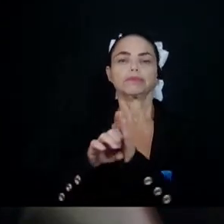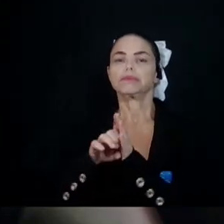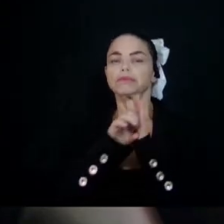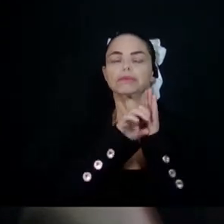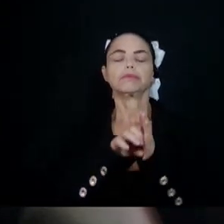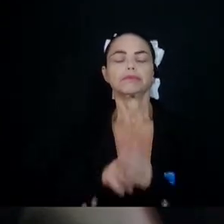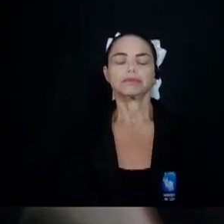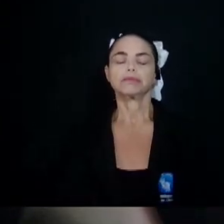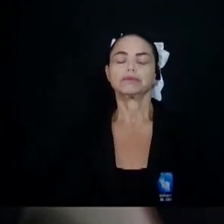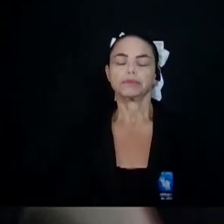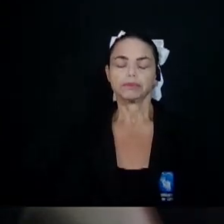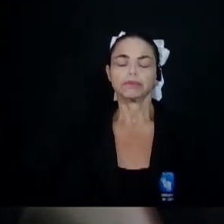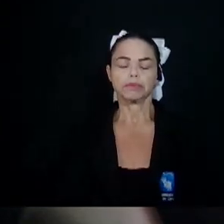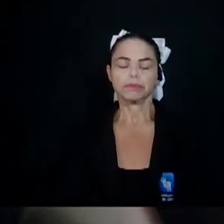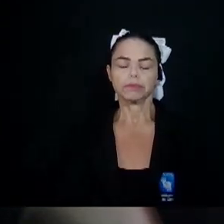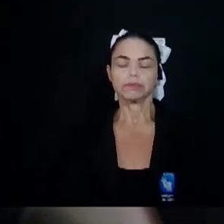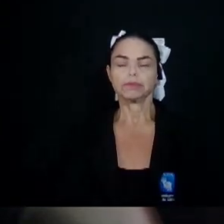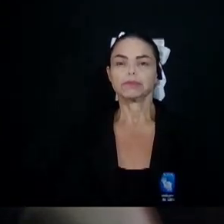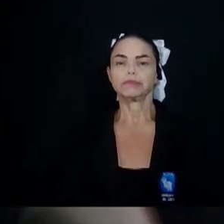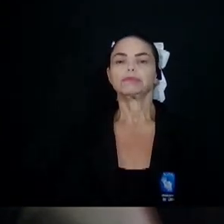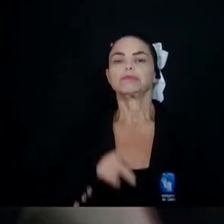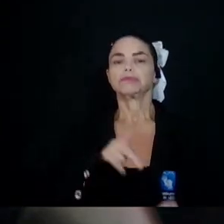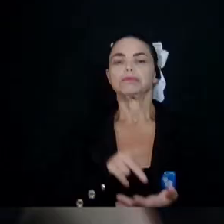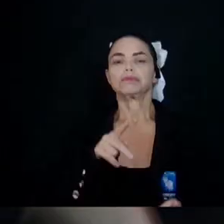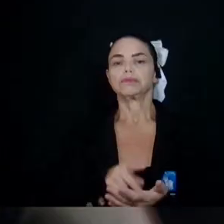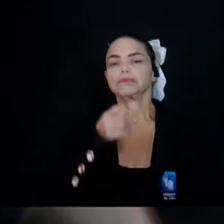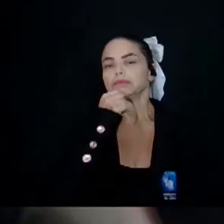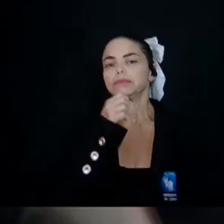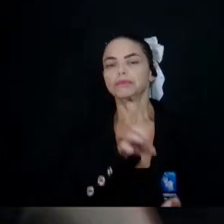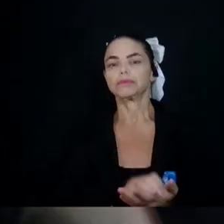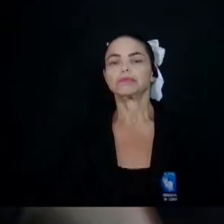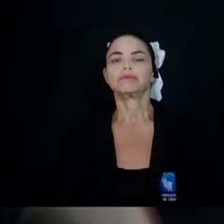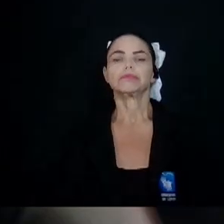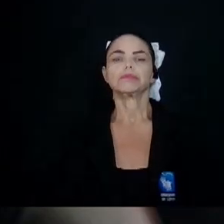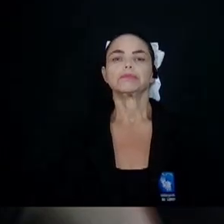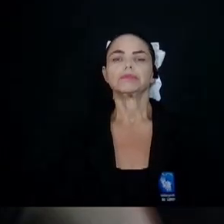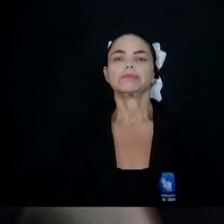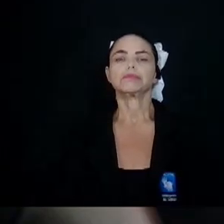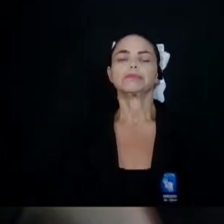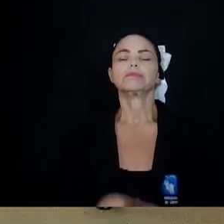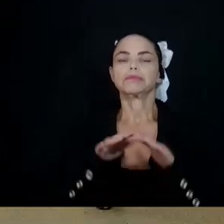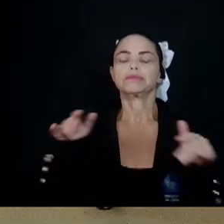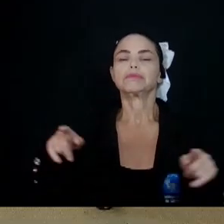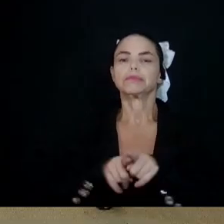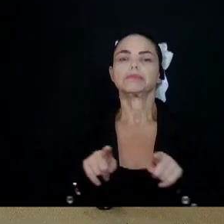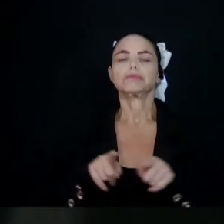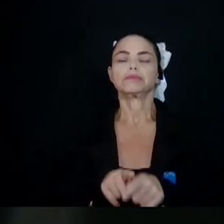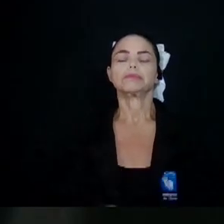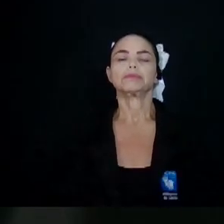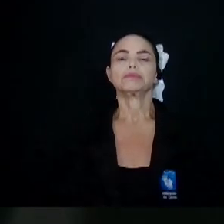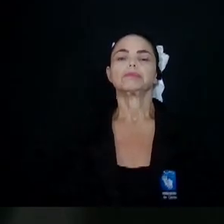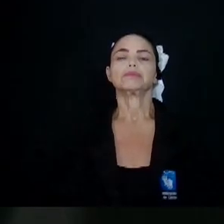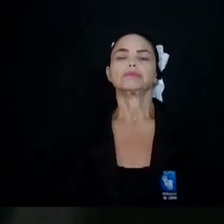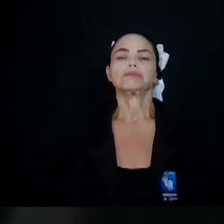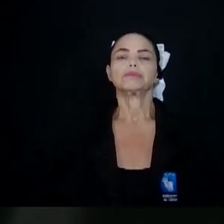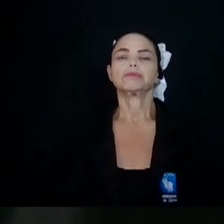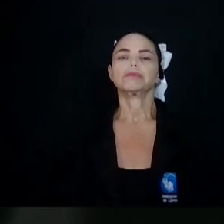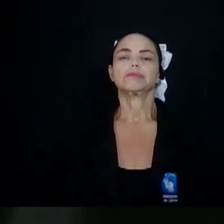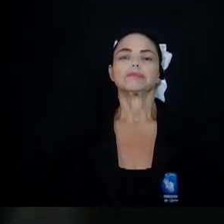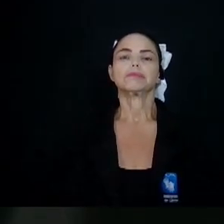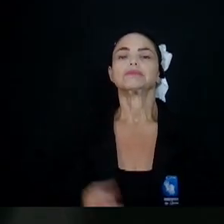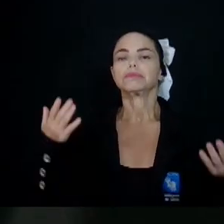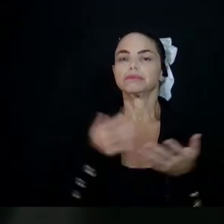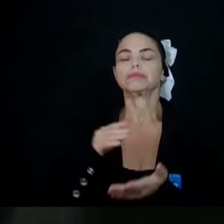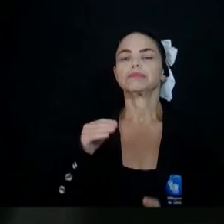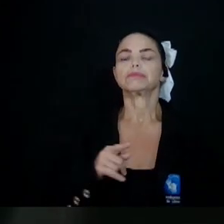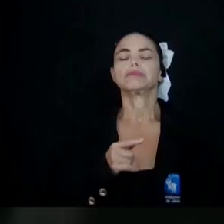seja literalmente um bom exemplo para essa criança e para esse adolescente também. Excelente, é isso mesmo. Agora, faltando 10 para as